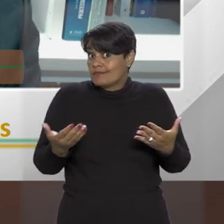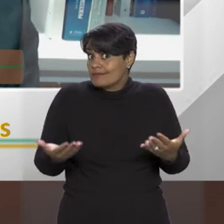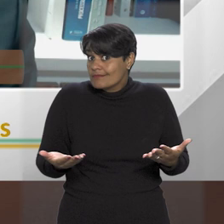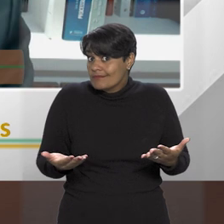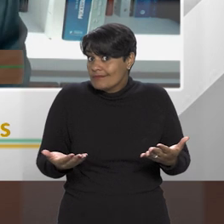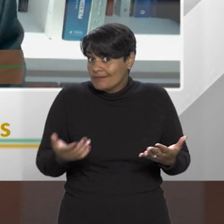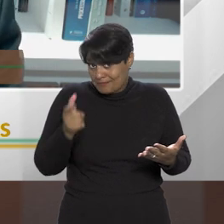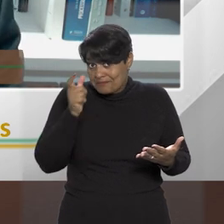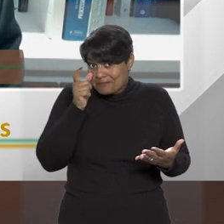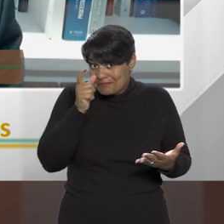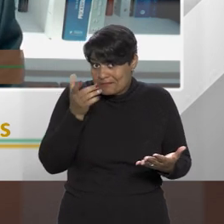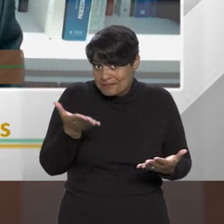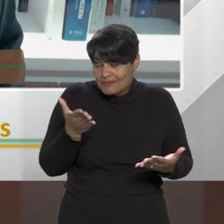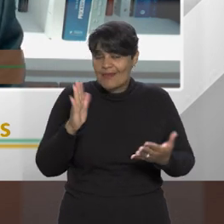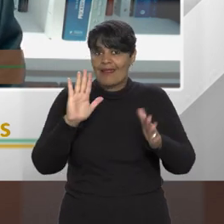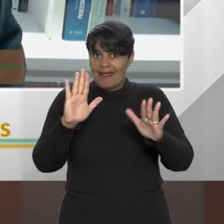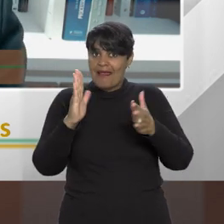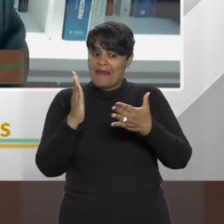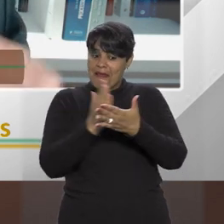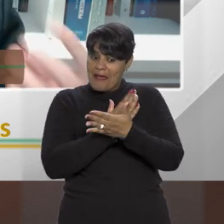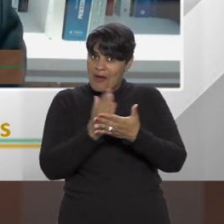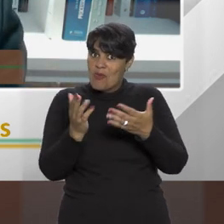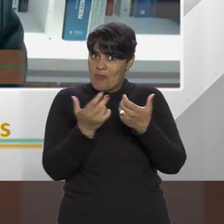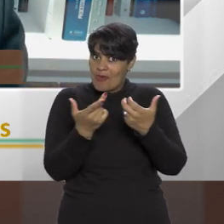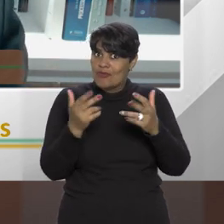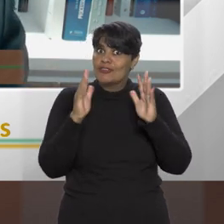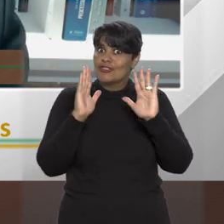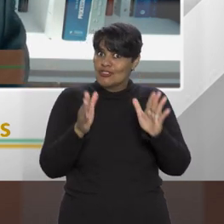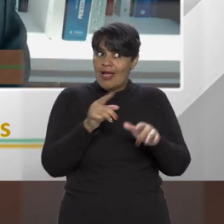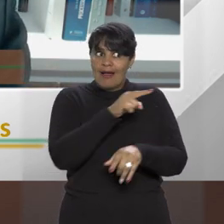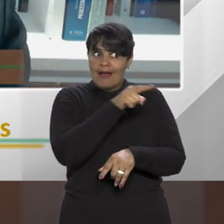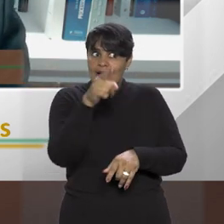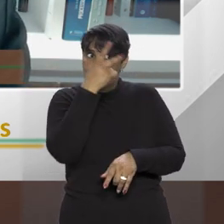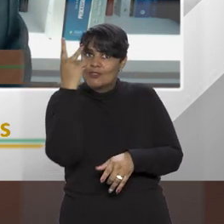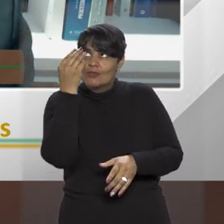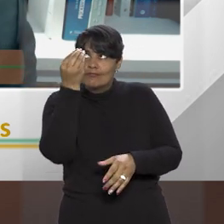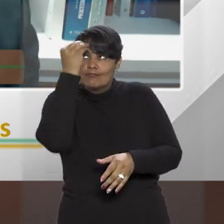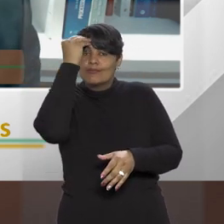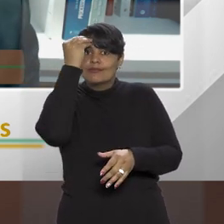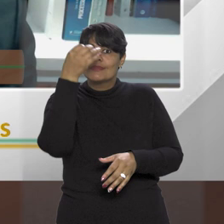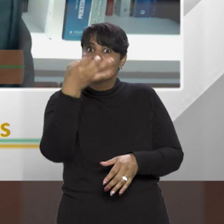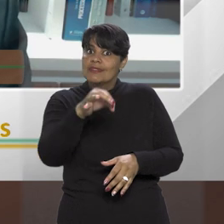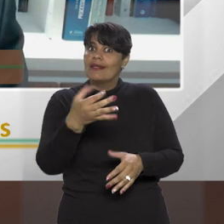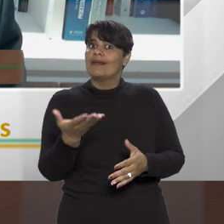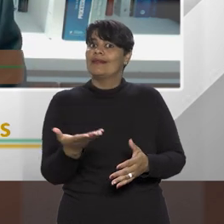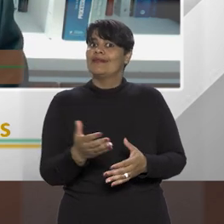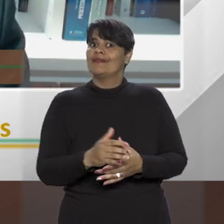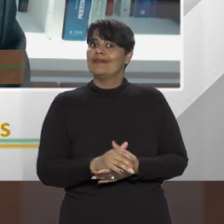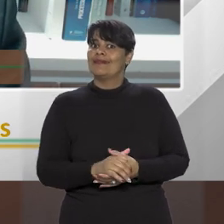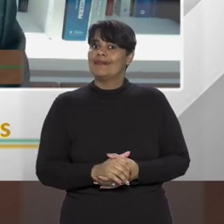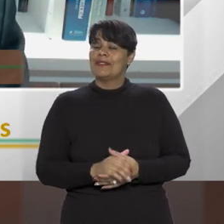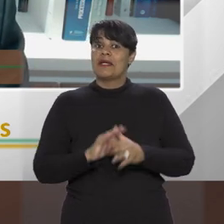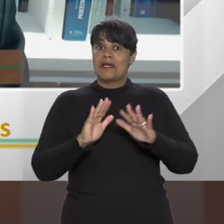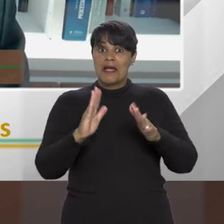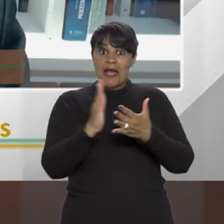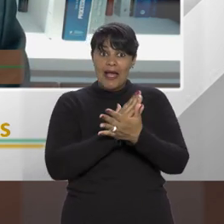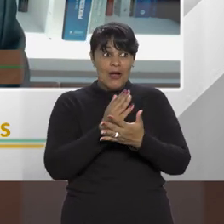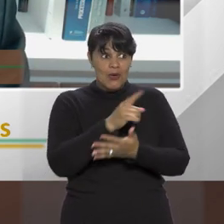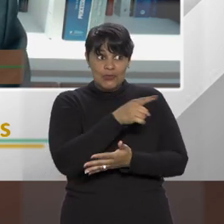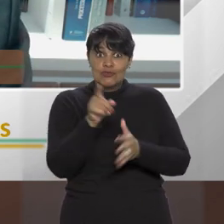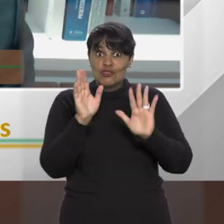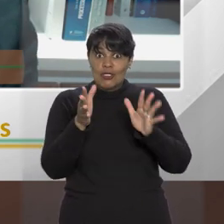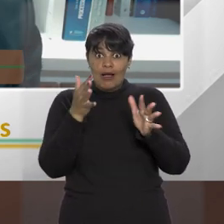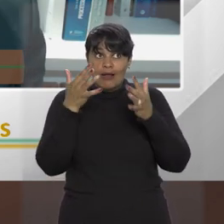Principalmente para essa molecada, para esse pessoal mais jovem, eles já estão começando a perceber, certamente por conta das lições que o Sofred e de vários outros